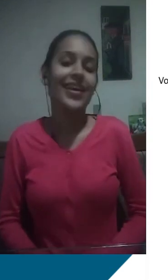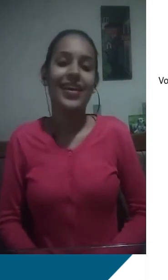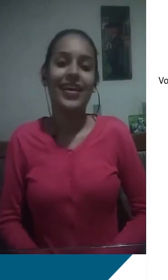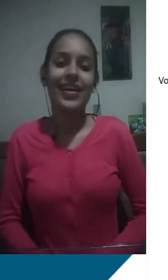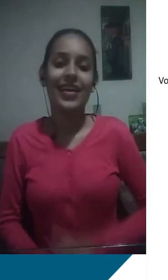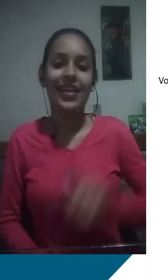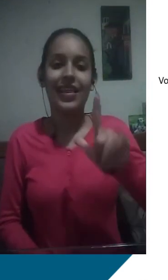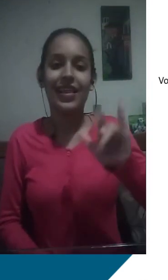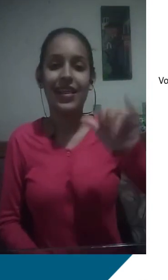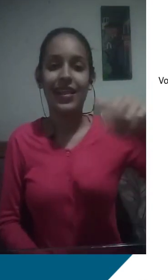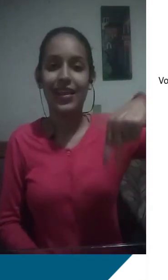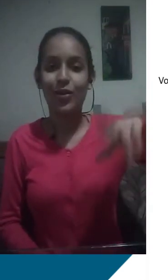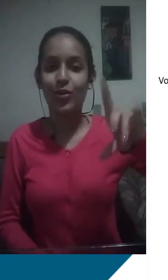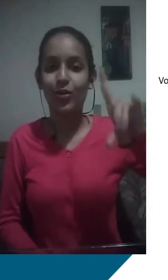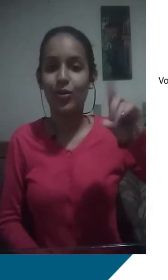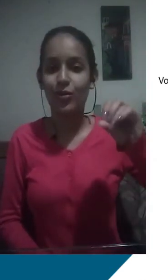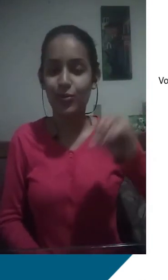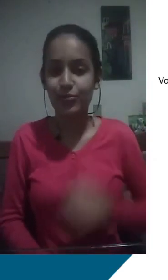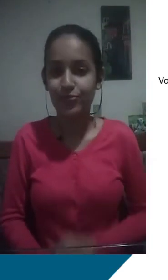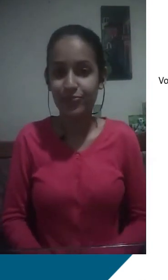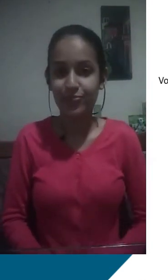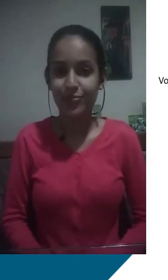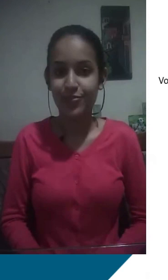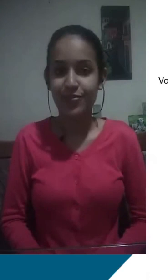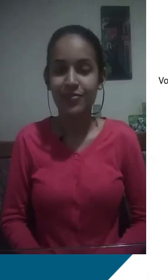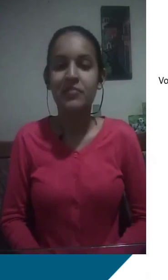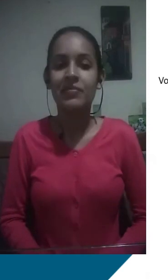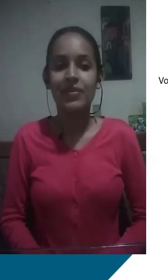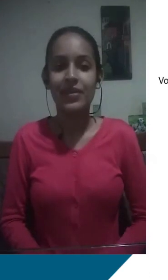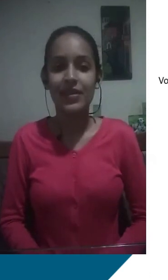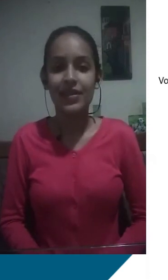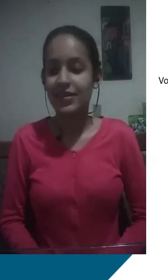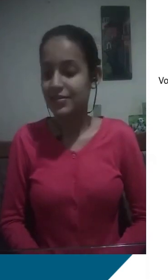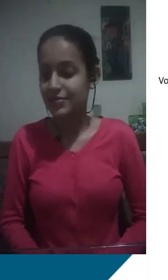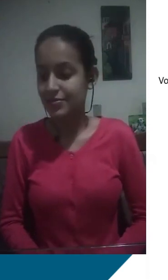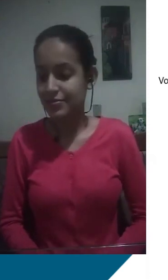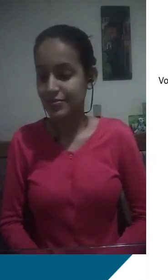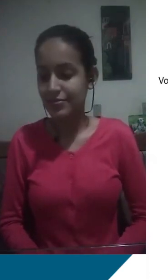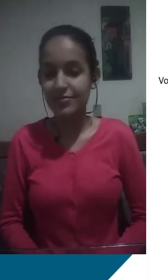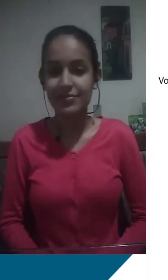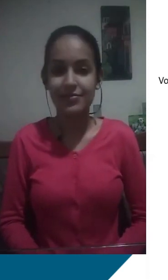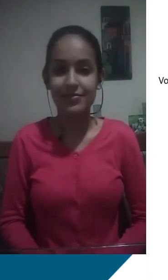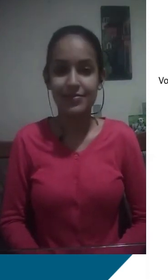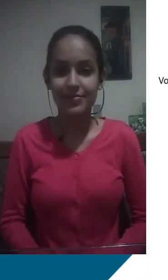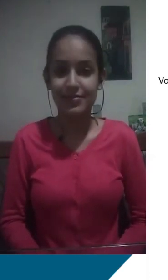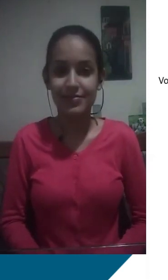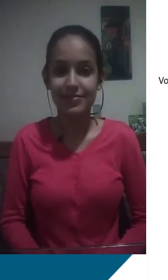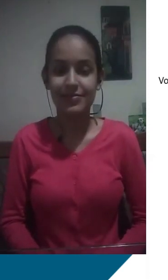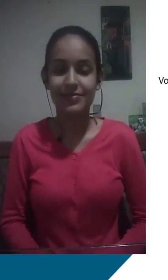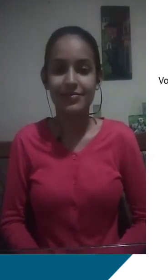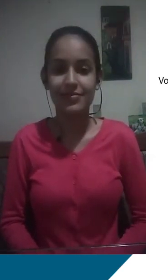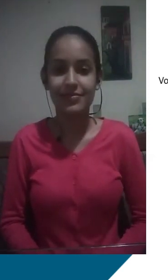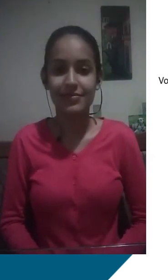Celsius, aqui ficaria a água com 1 grau Celsius, né? Aqui ficaria a parte com 2 e ia crescendo. Só que isso não acontece, como a